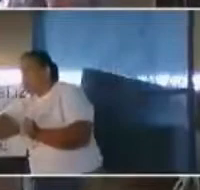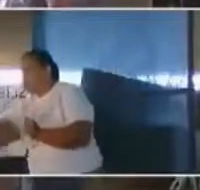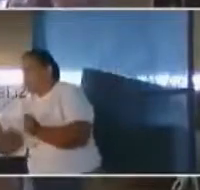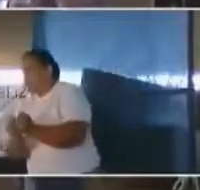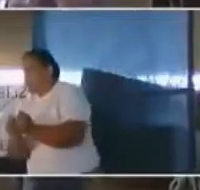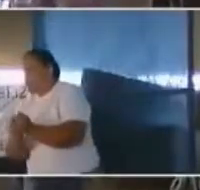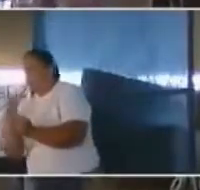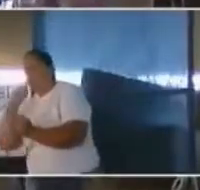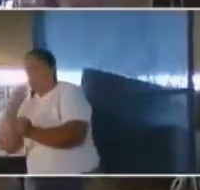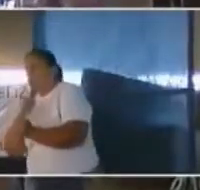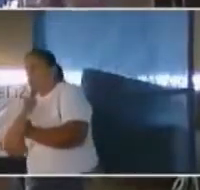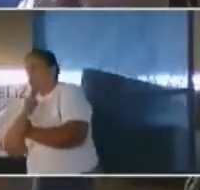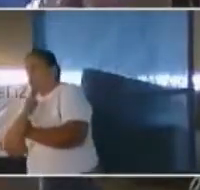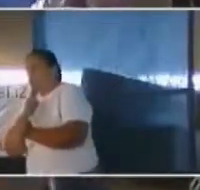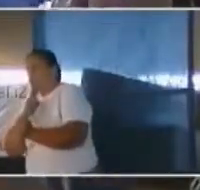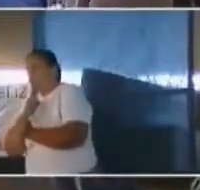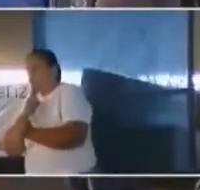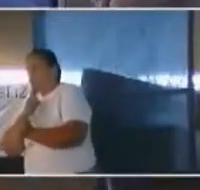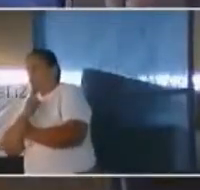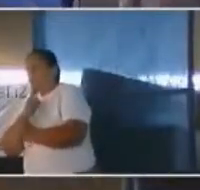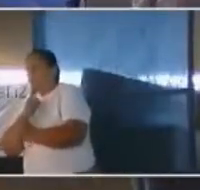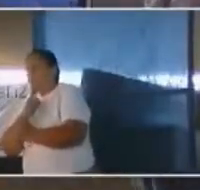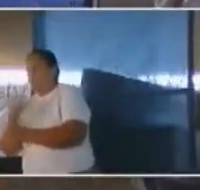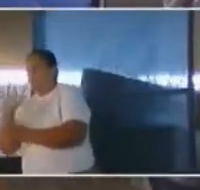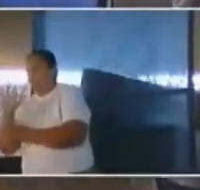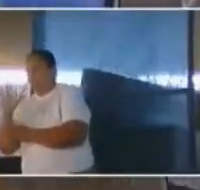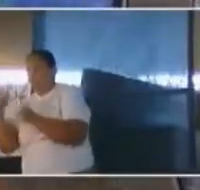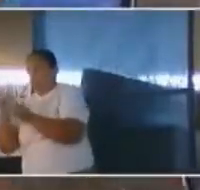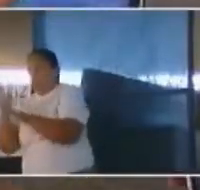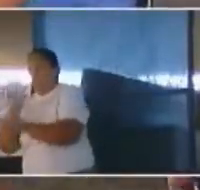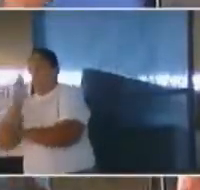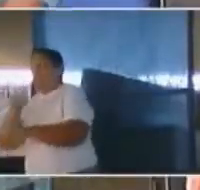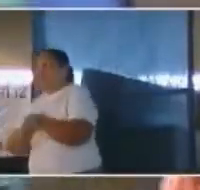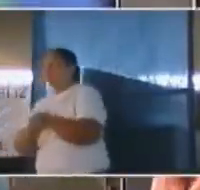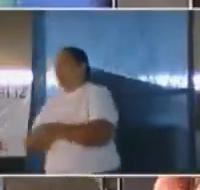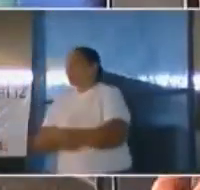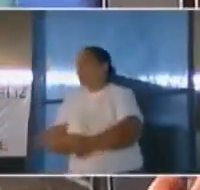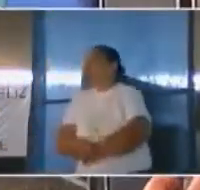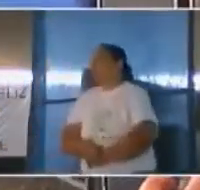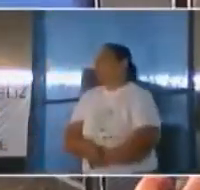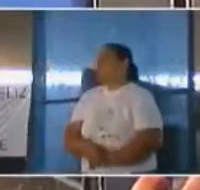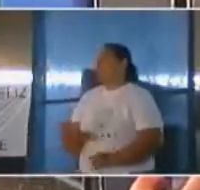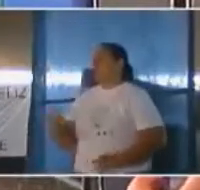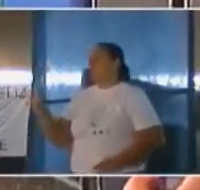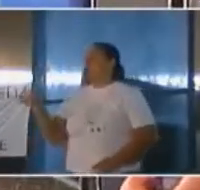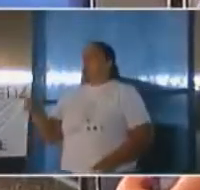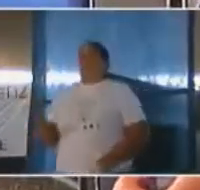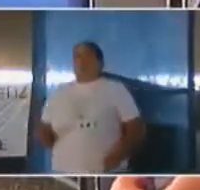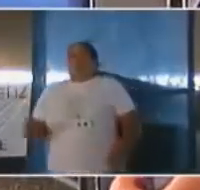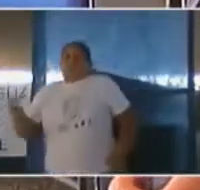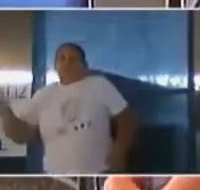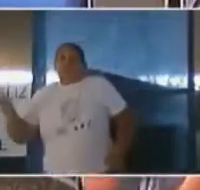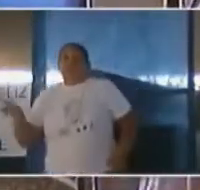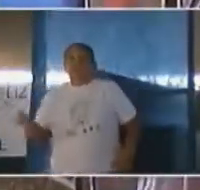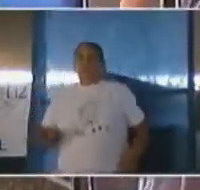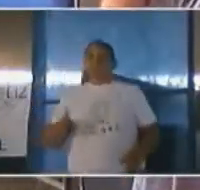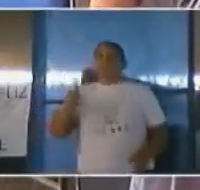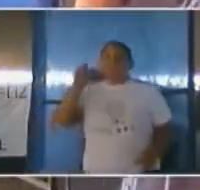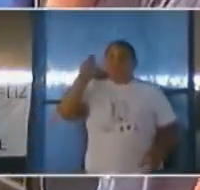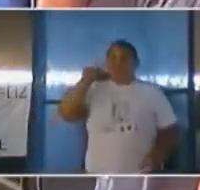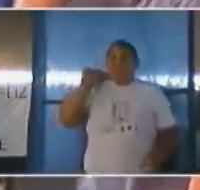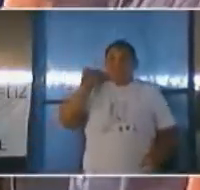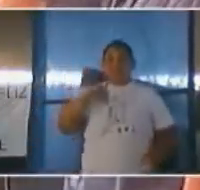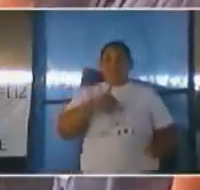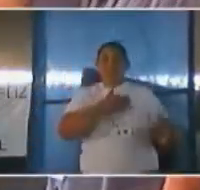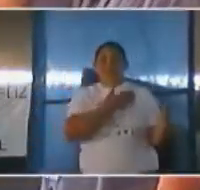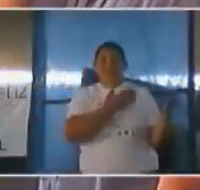Ser geração de Deus hoje é saber pensar, é questionar as milhões de informações que a gente recebe